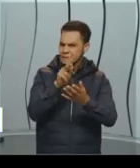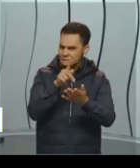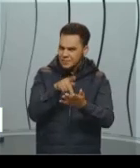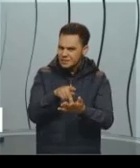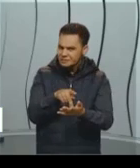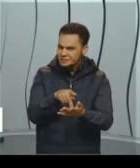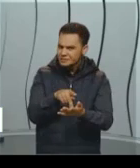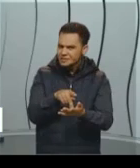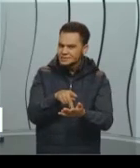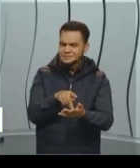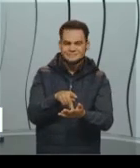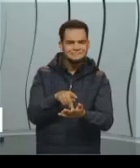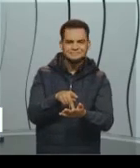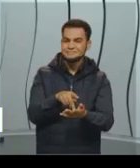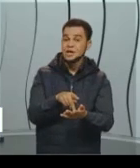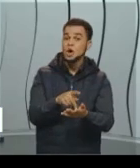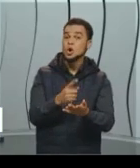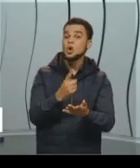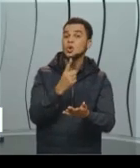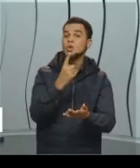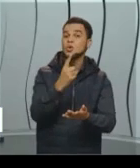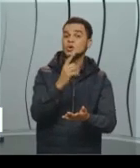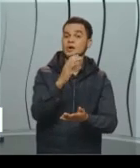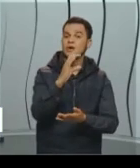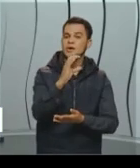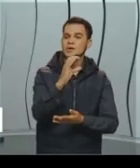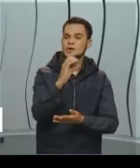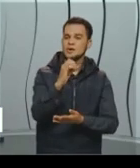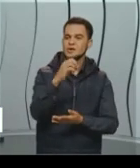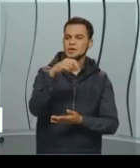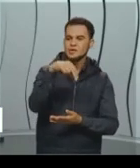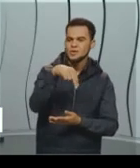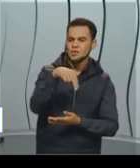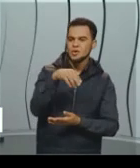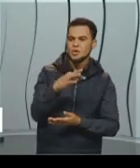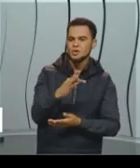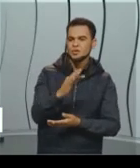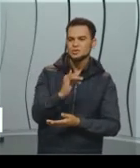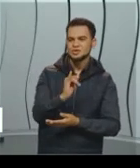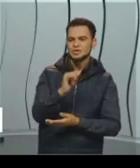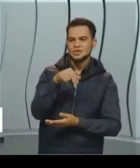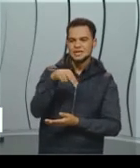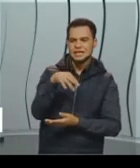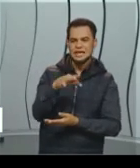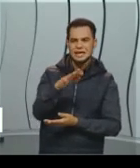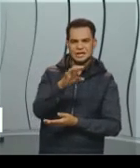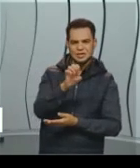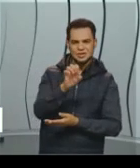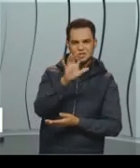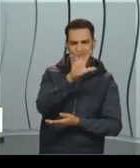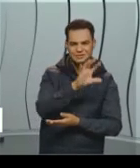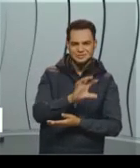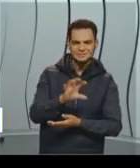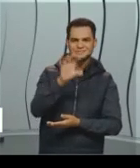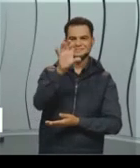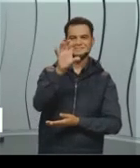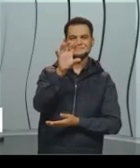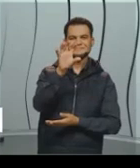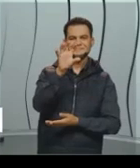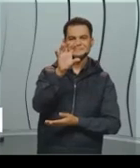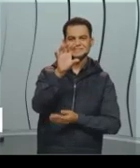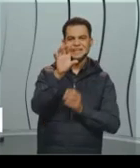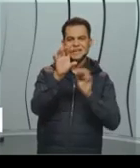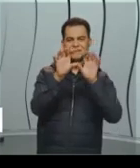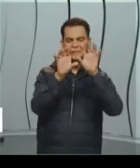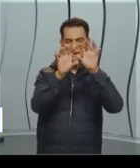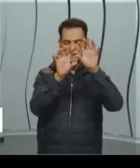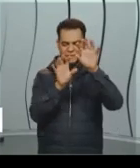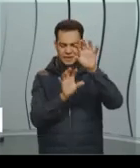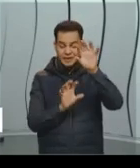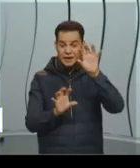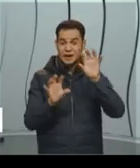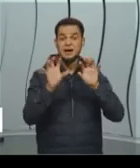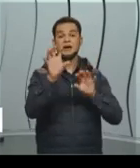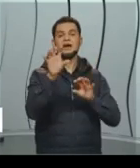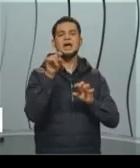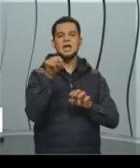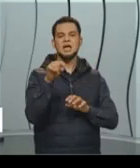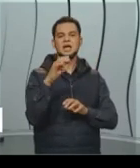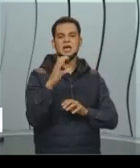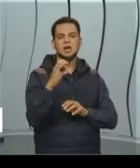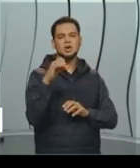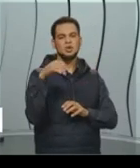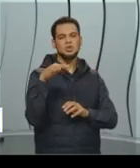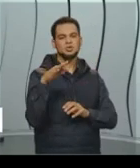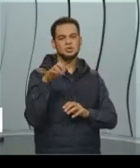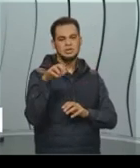estamos falando de um continente. Então, mesmo que eu tenha consciência de que a África é um continente, é muito comum no diálogo,